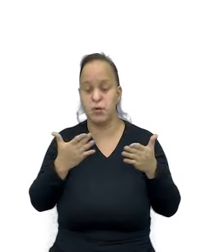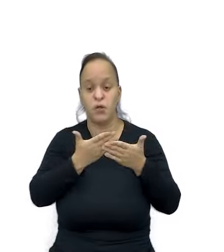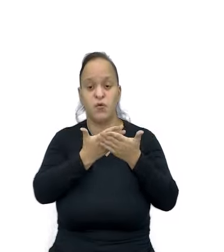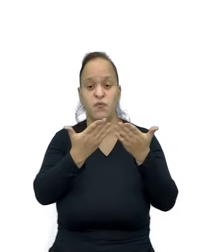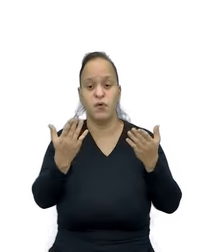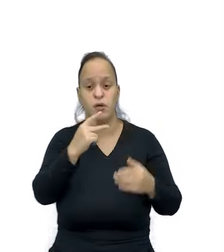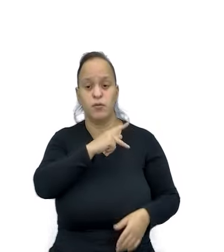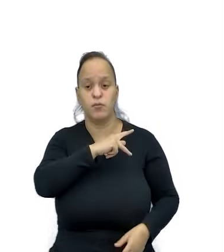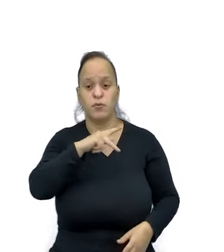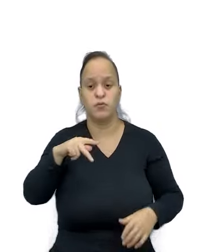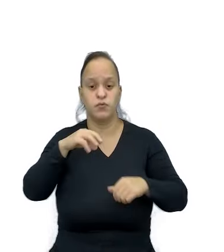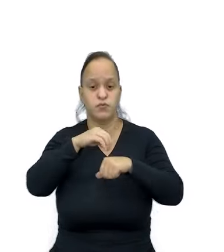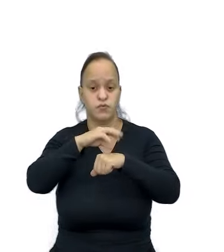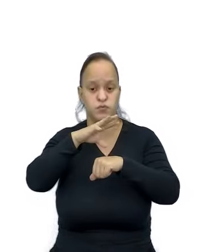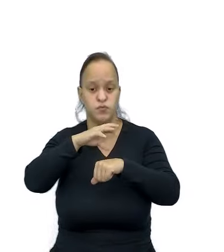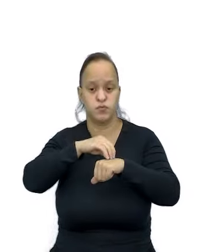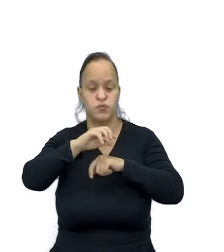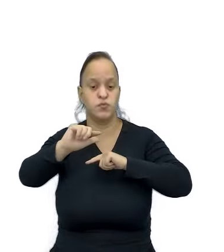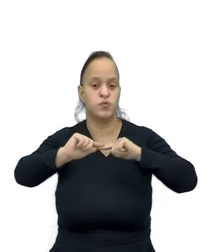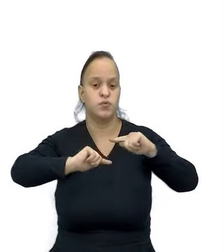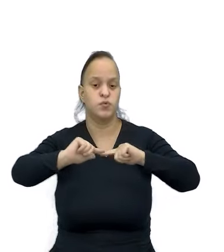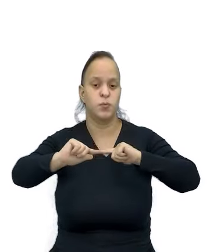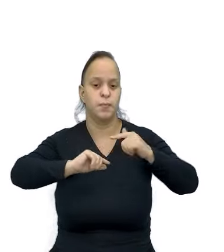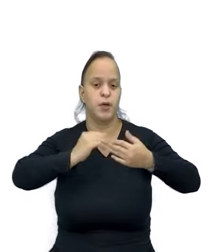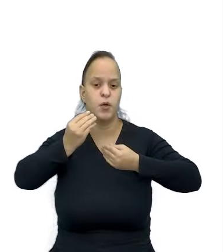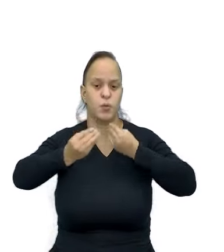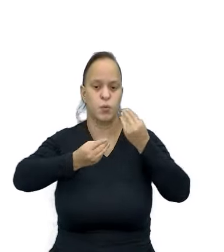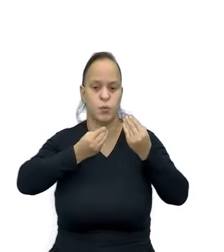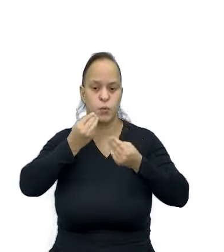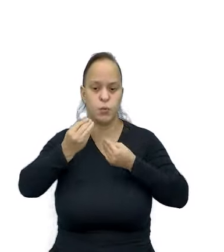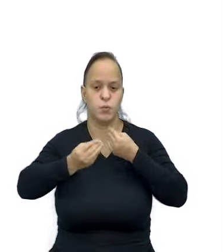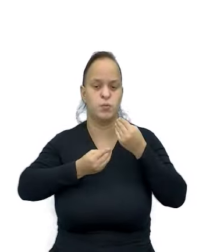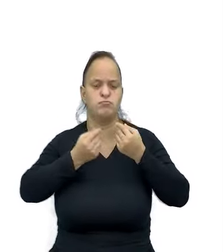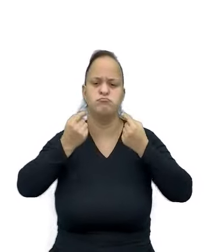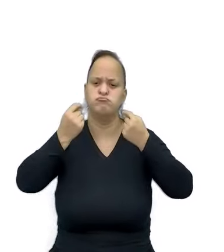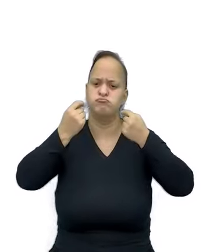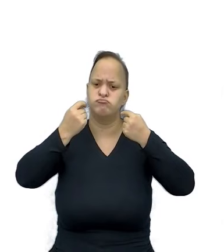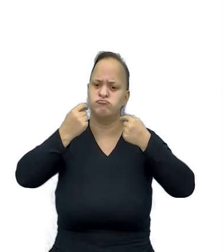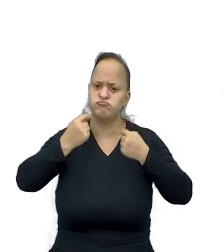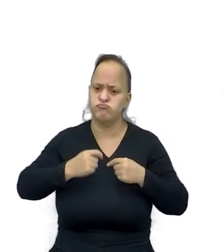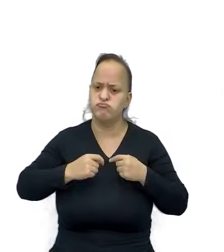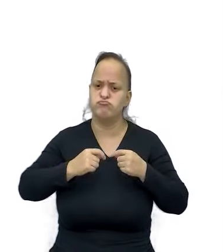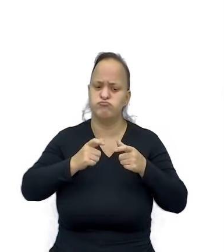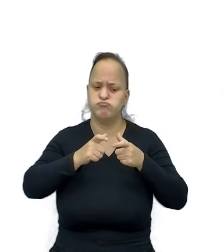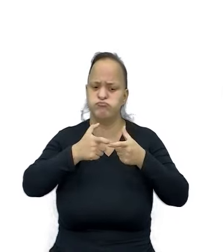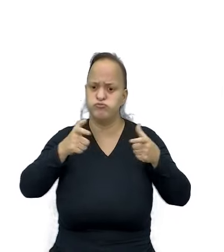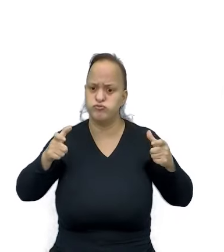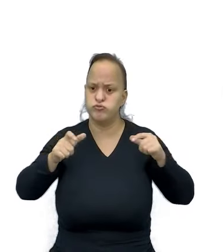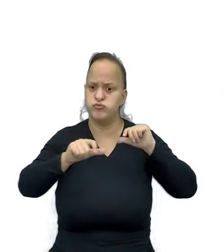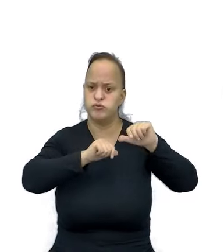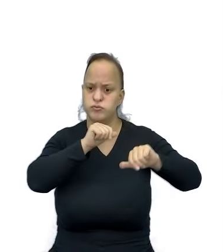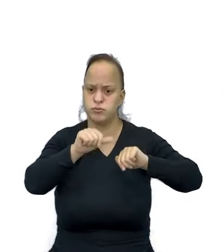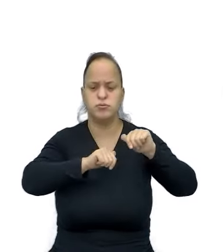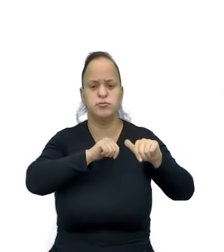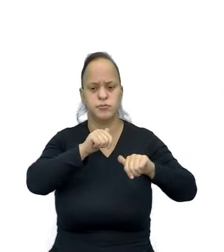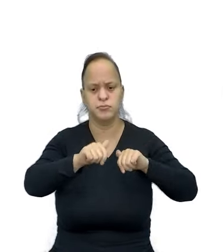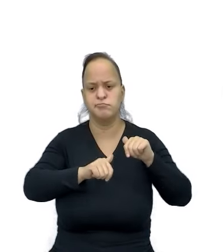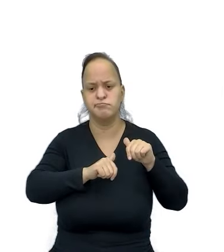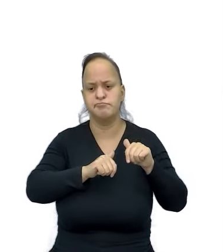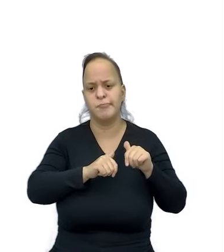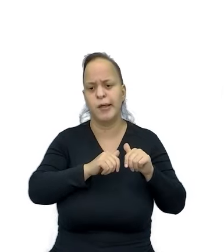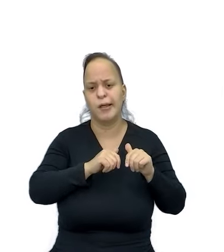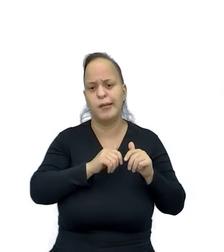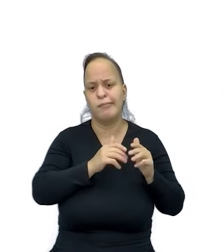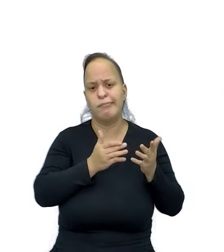essa dica de trabalho, tá? Para realizar aqui, pode ser ampliado, pode ser modificado, de acordo com cada realidade escolar